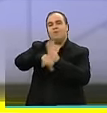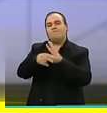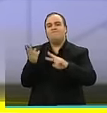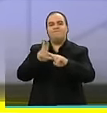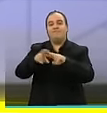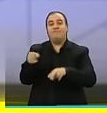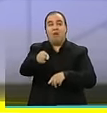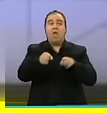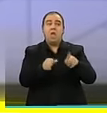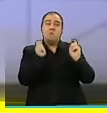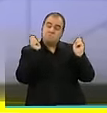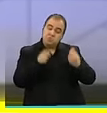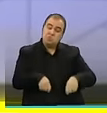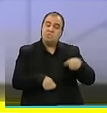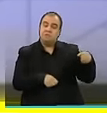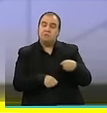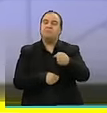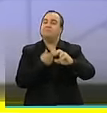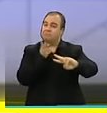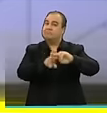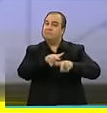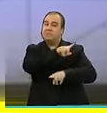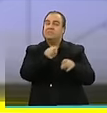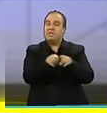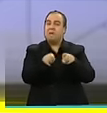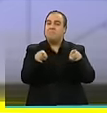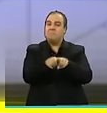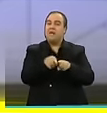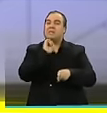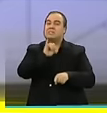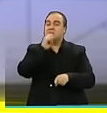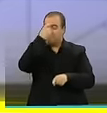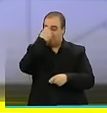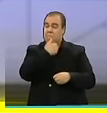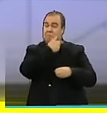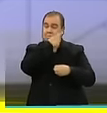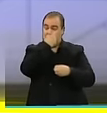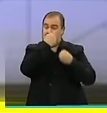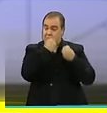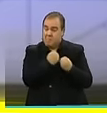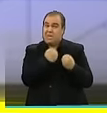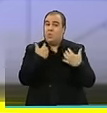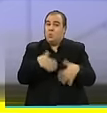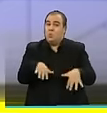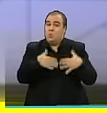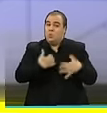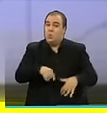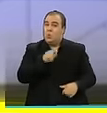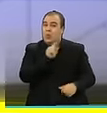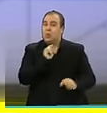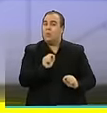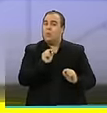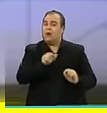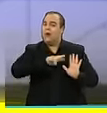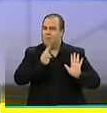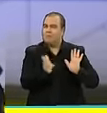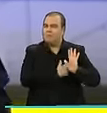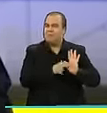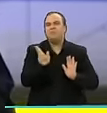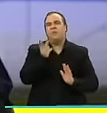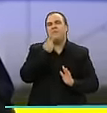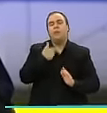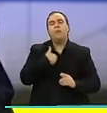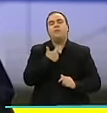possível condenado, se realmente... Mano, todo mundo nesse debate foi pro pau. É o debate do pau. É o debate